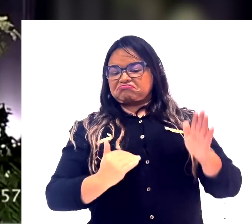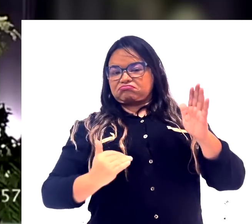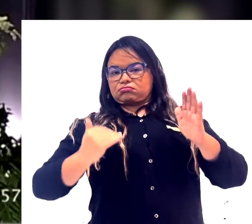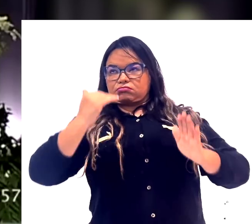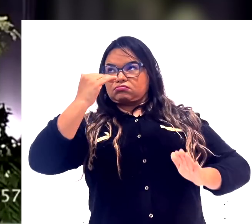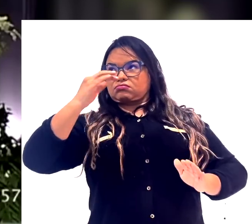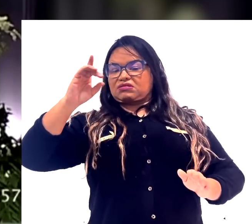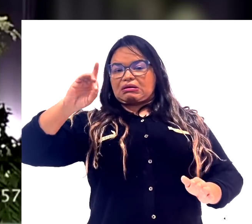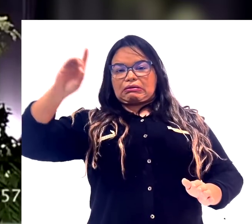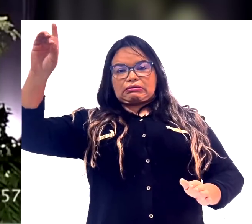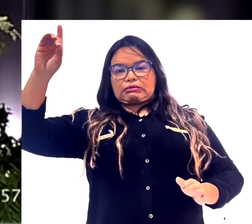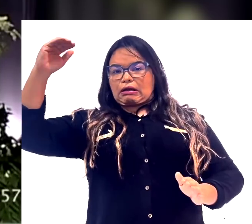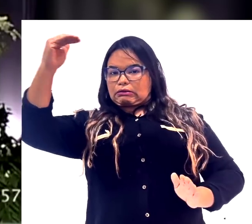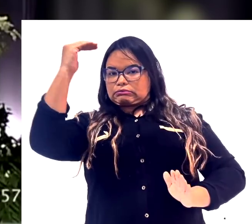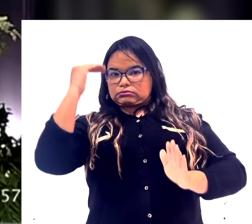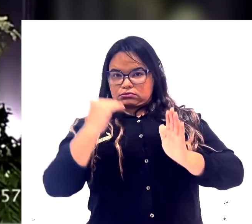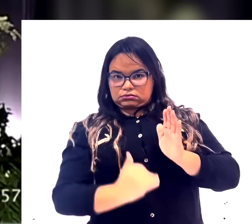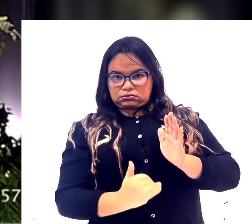estar.